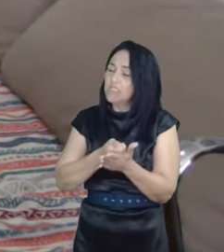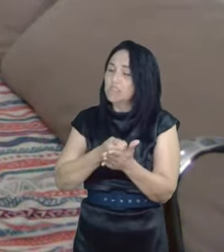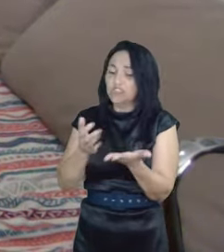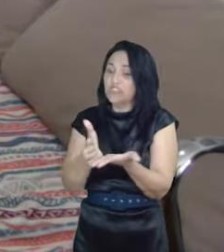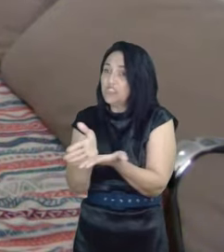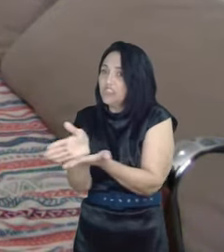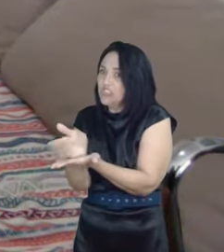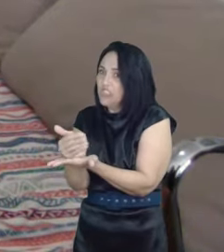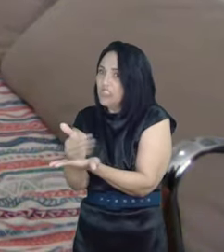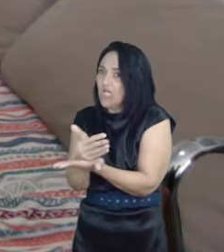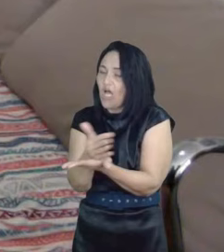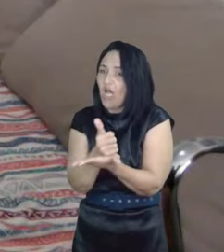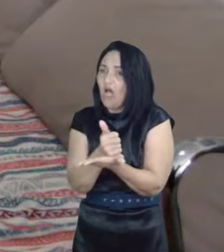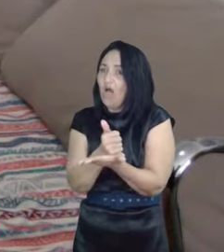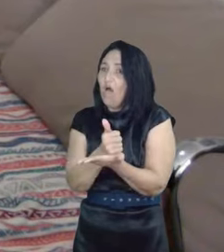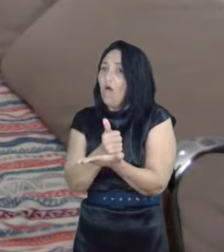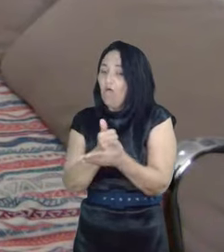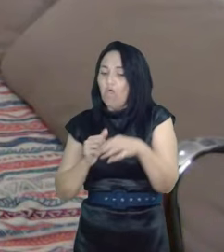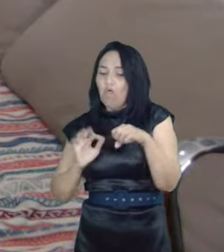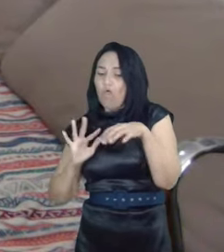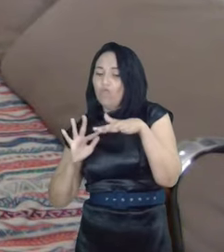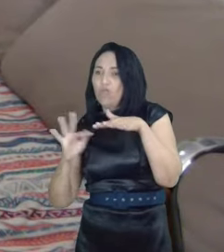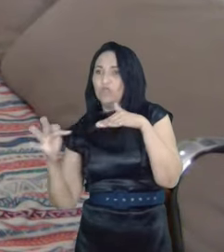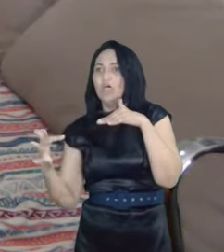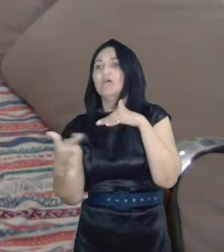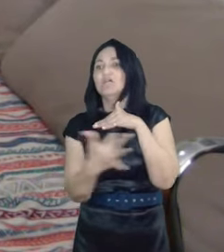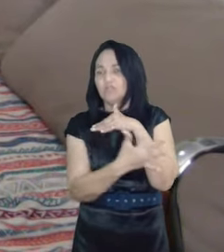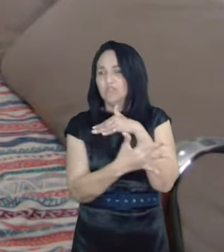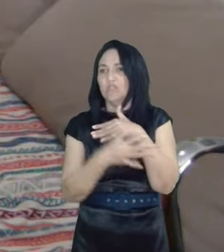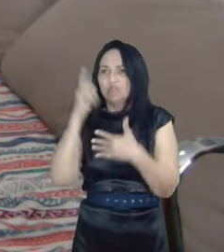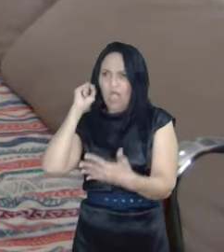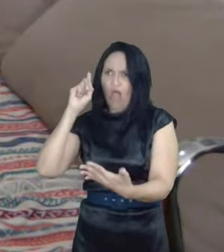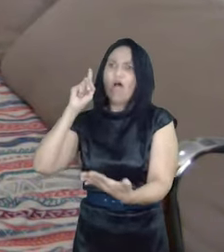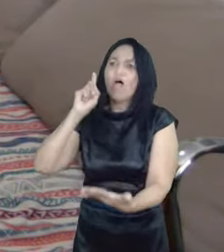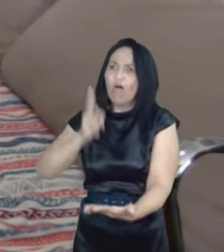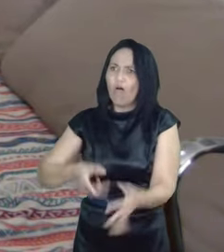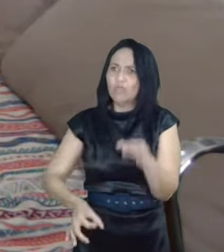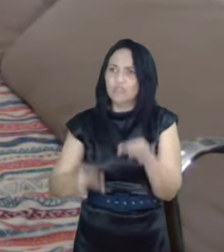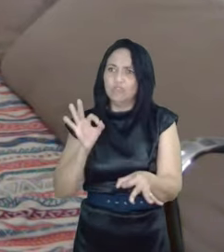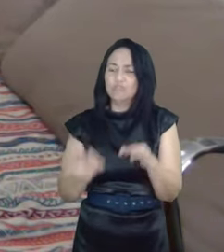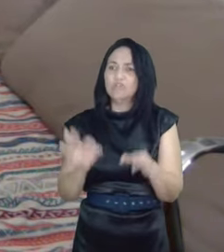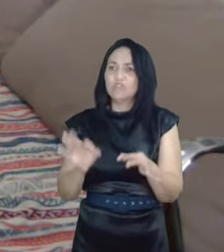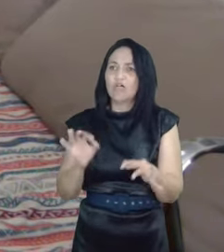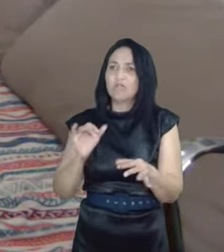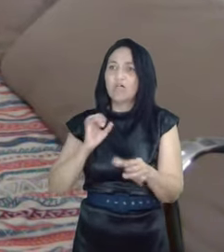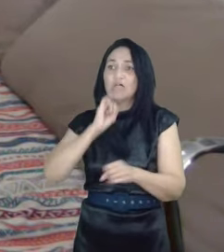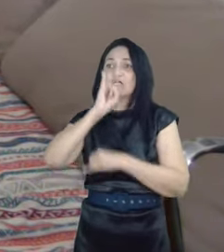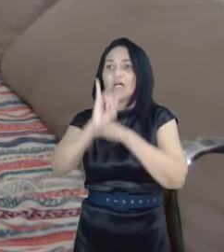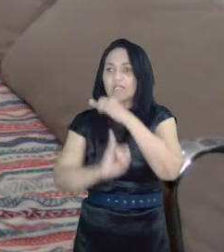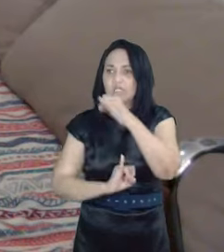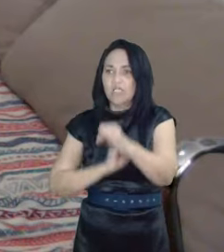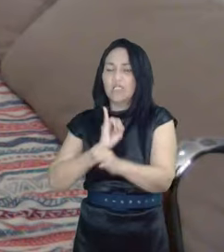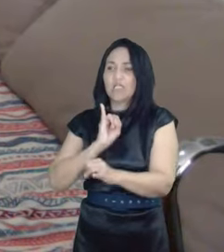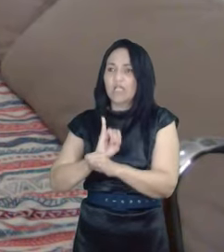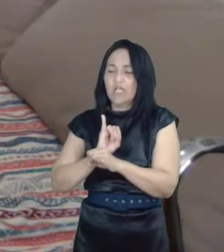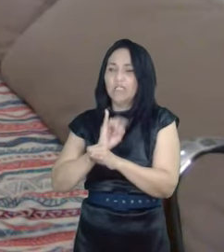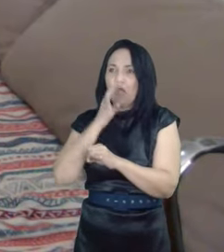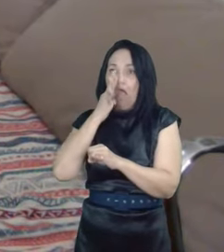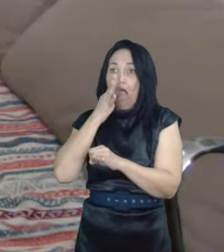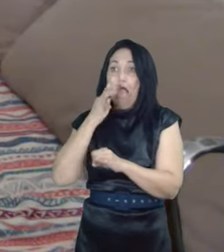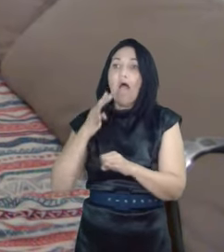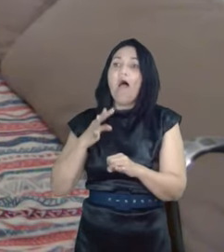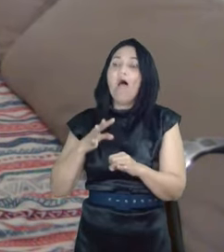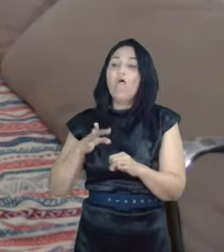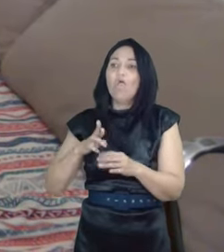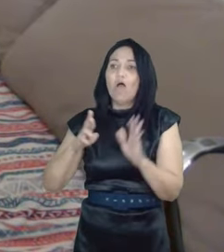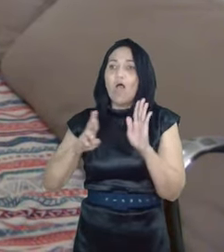em questão. E esse é o ponto central, e agora a ação do Marco Civil da internet está nas mãos do ministro Dias Toffoli, que é o relator,